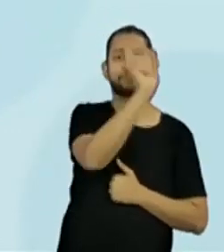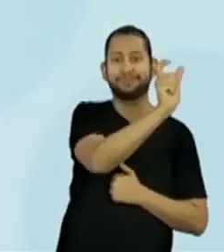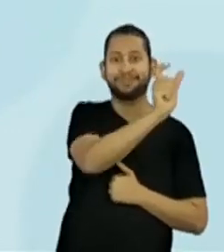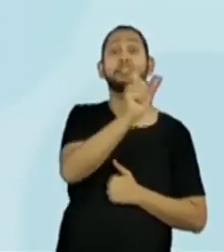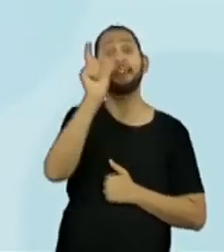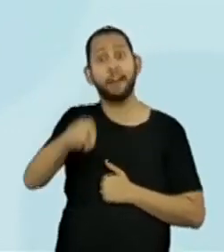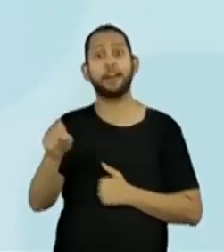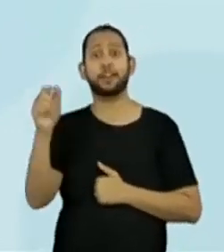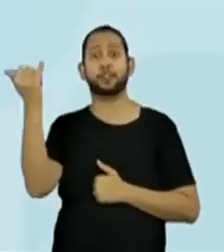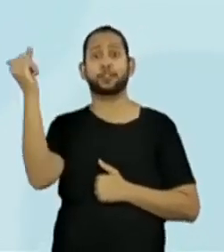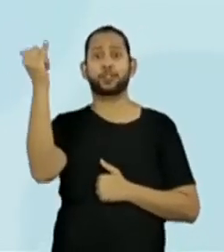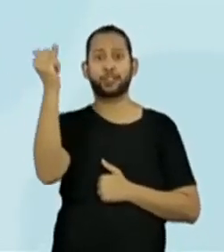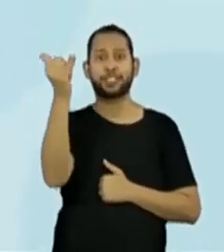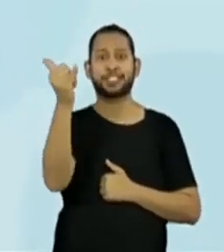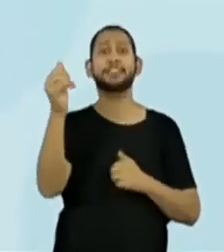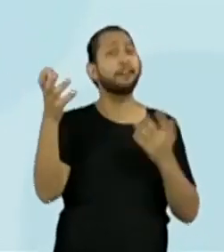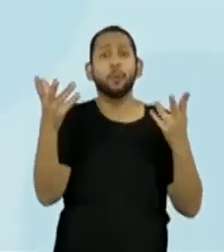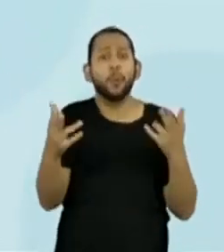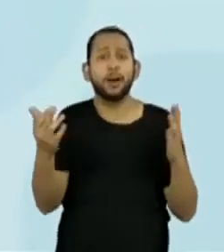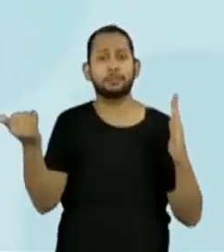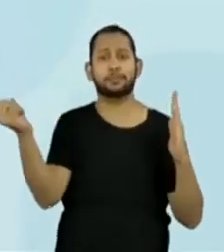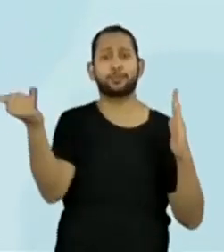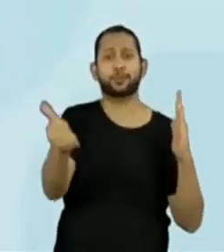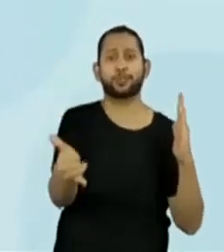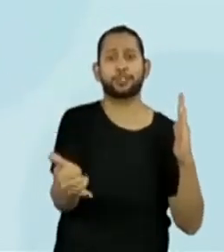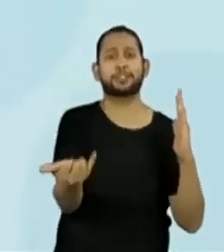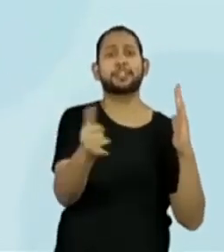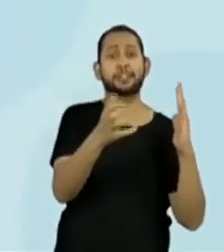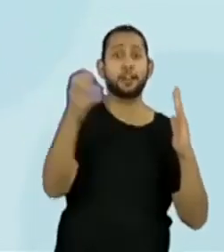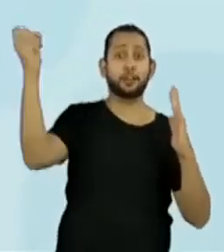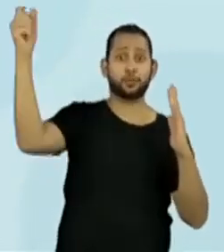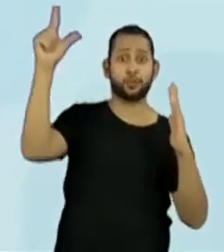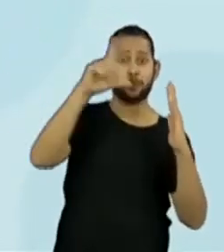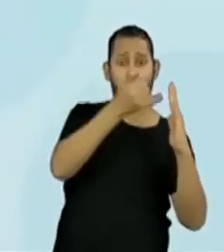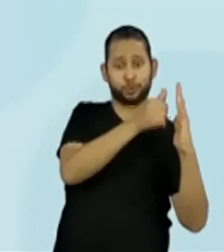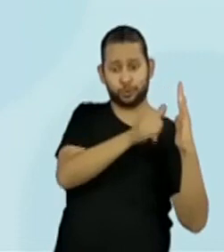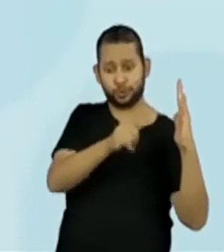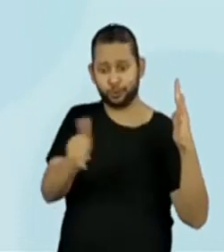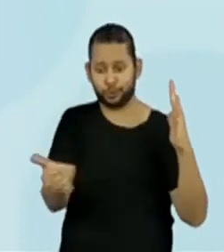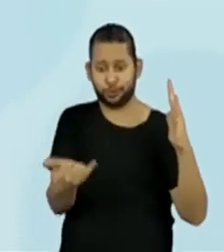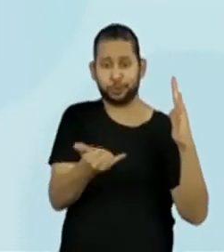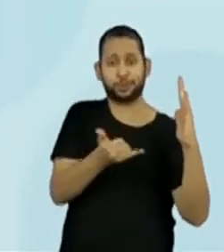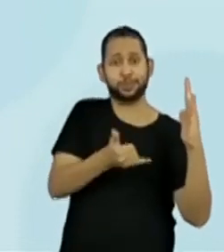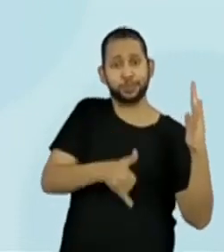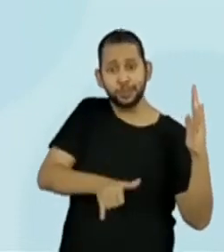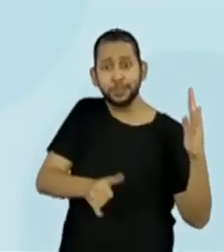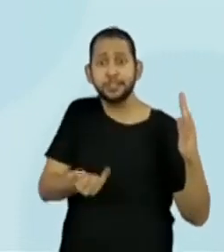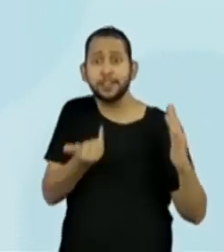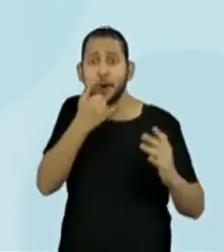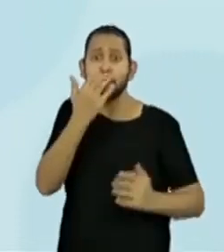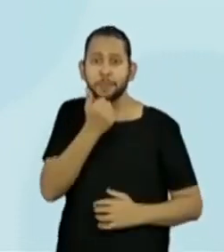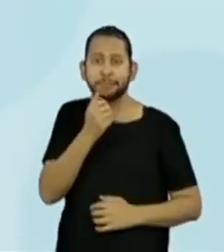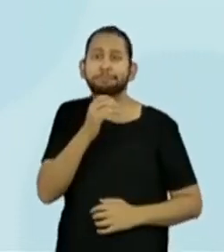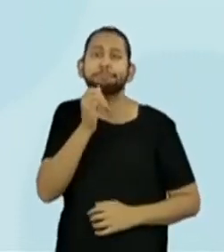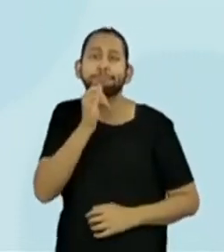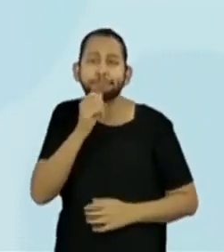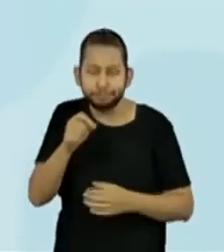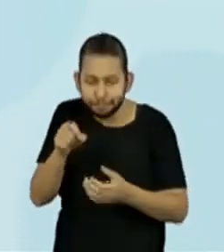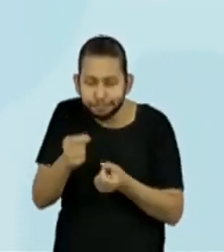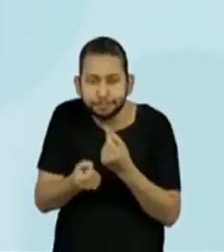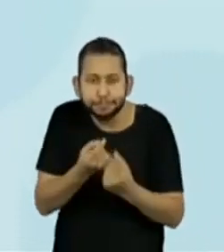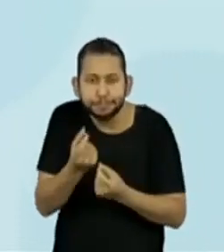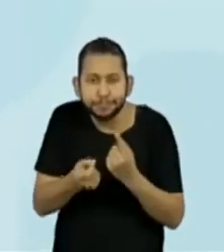de energia que nós acabamos de ver. Então, nós, quando comemos a pipoca, estamos